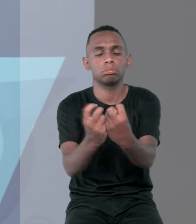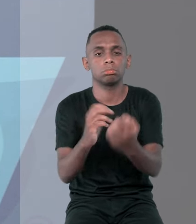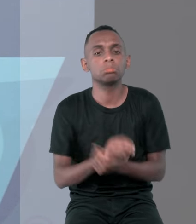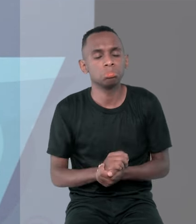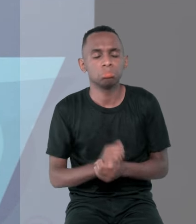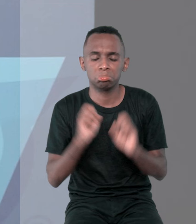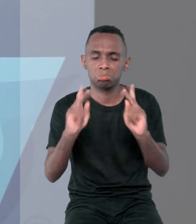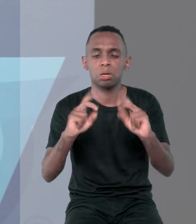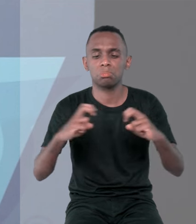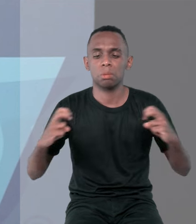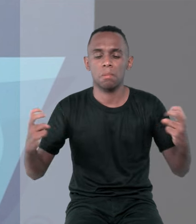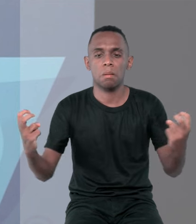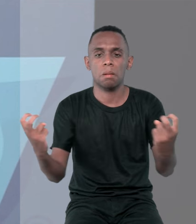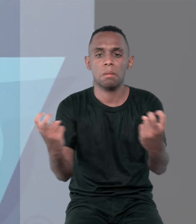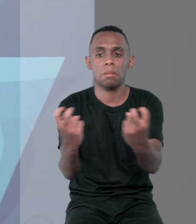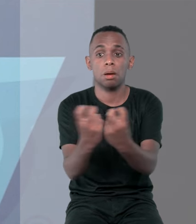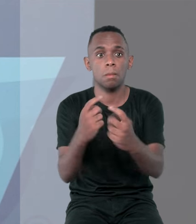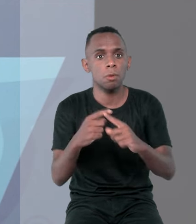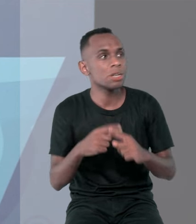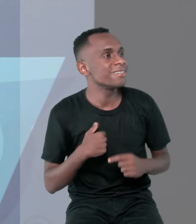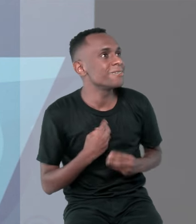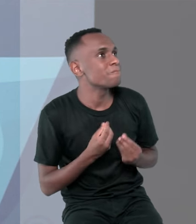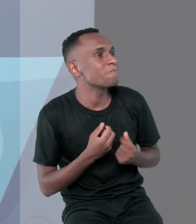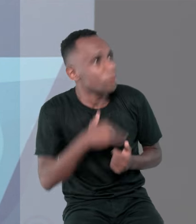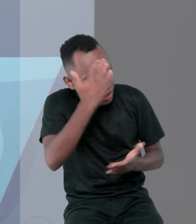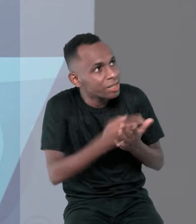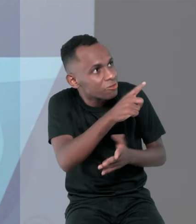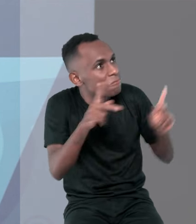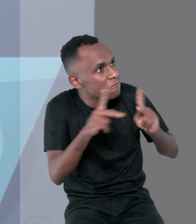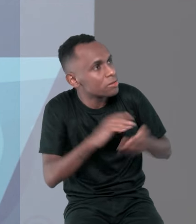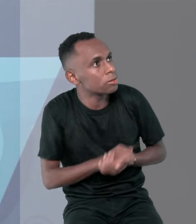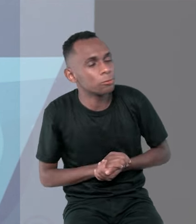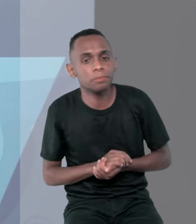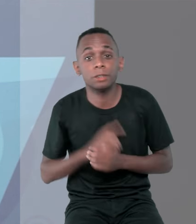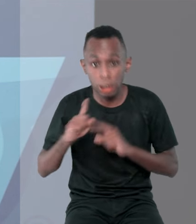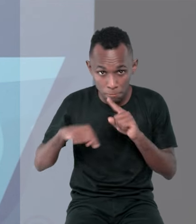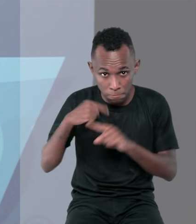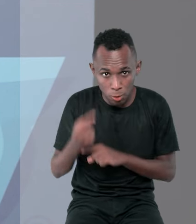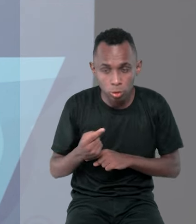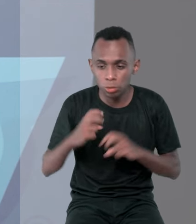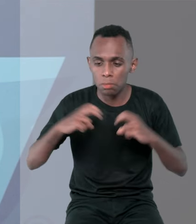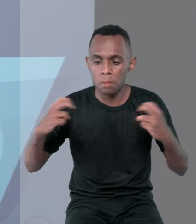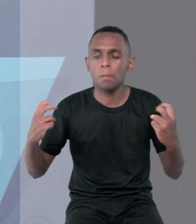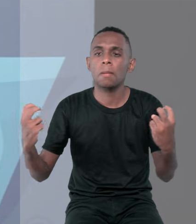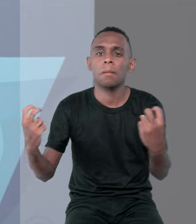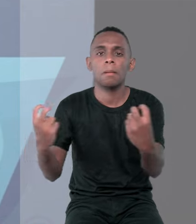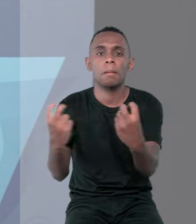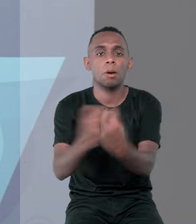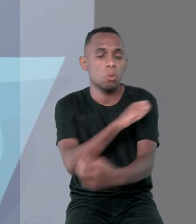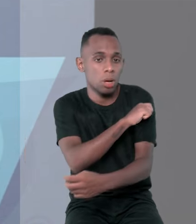Eles obedeceram, porque estavam confiando em você. Depois, quando todos estavam